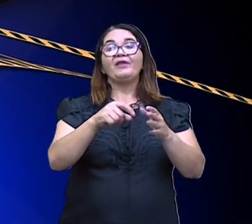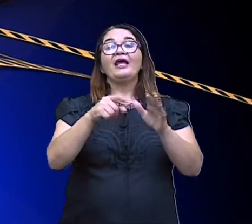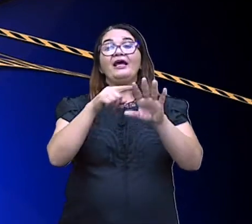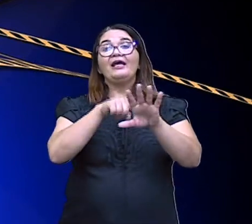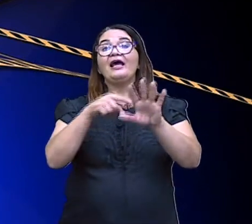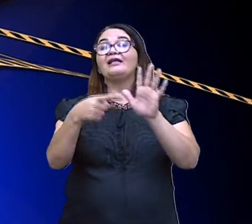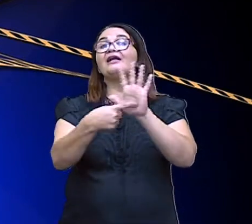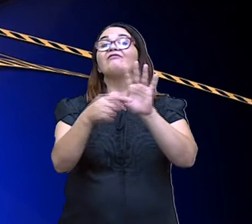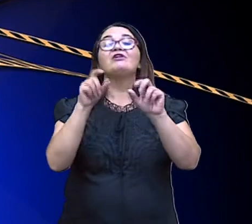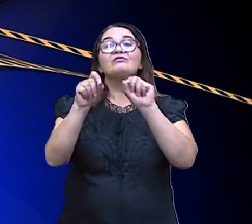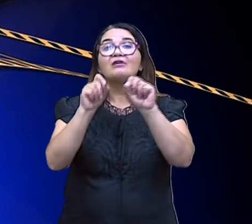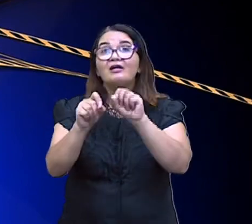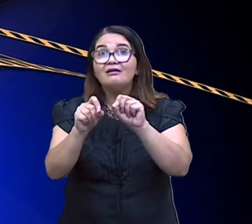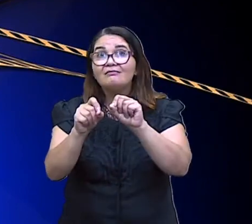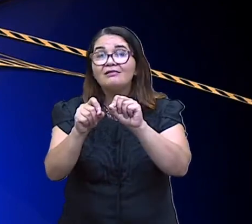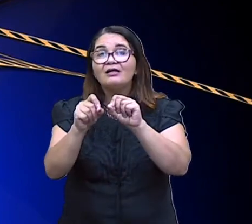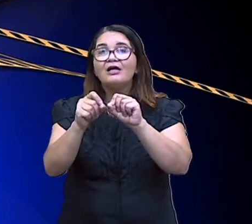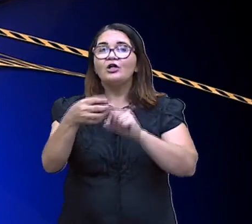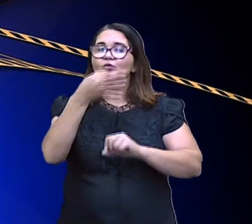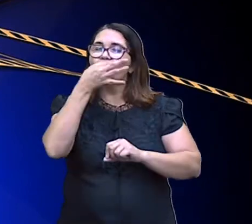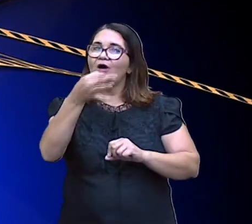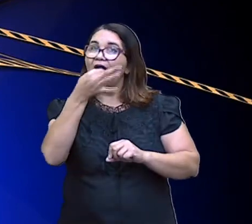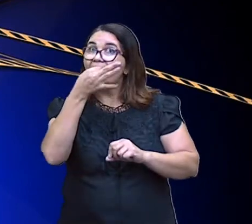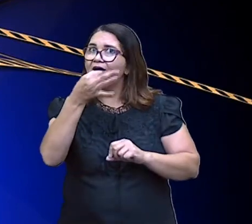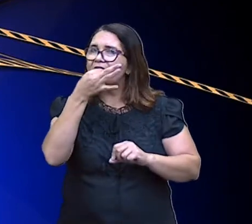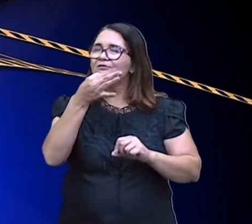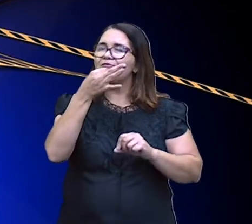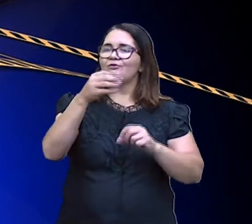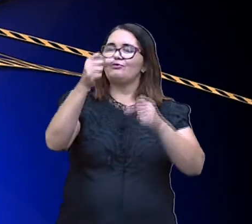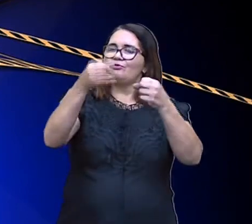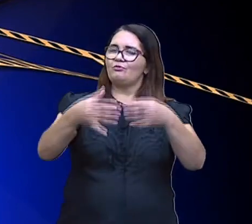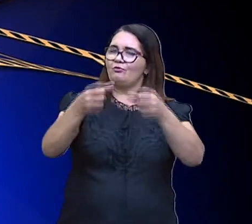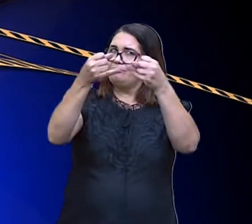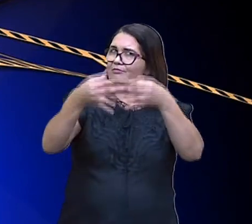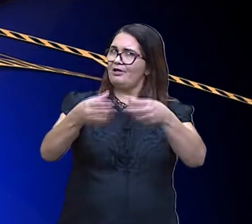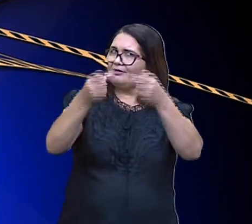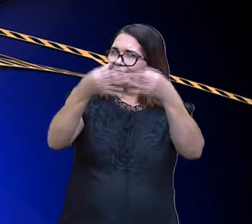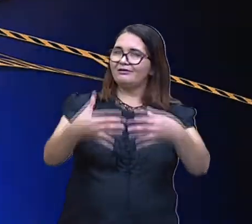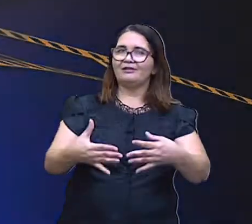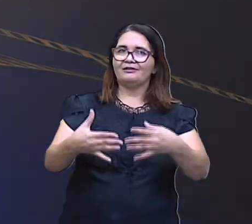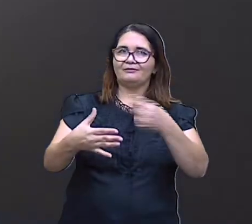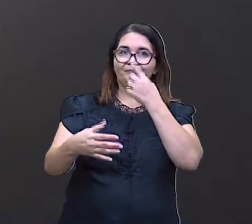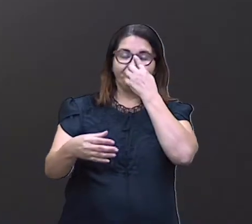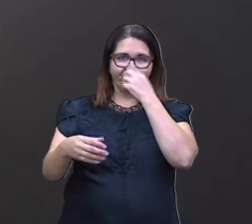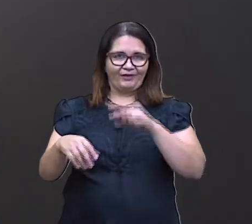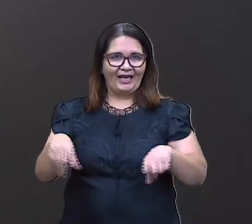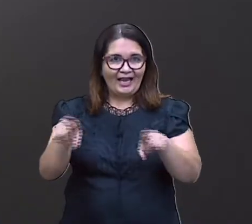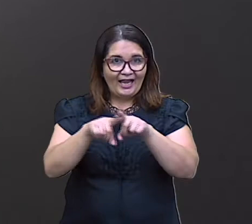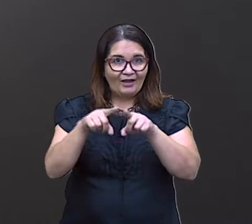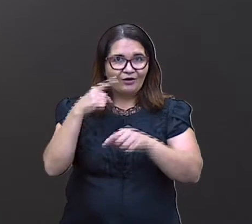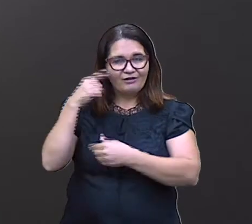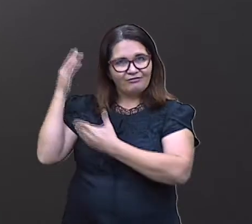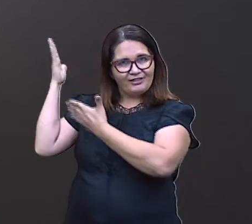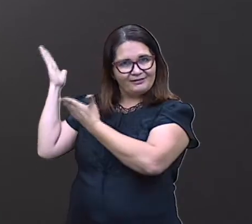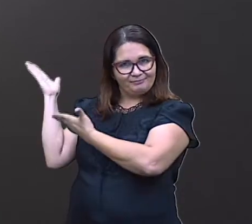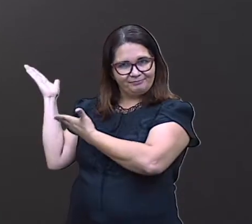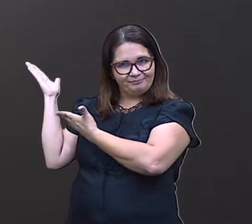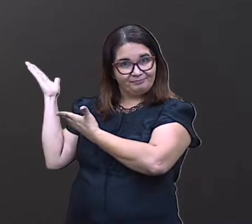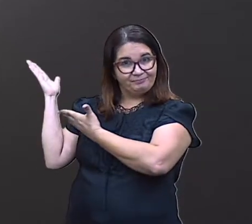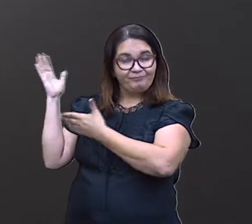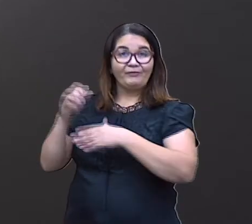onde? Agora sim, no roteiro, ou também conhecido aí como script. Ó,